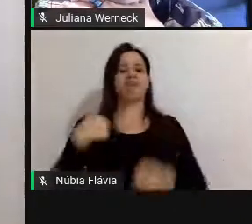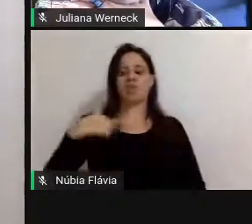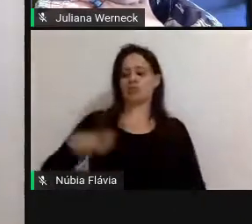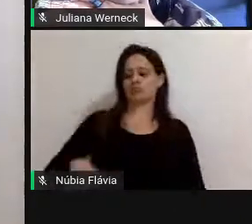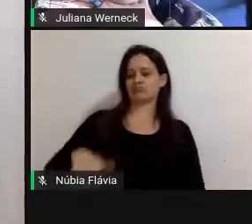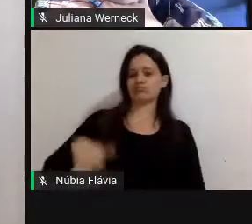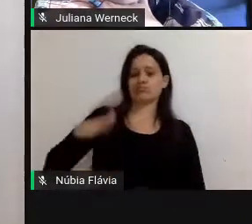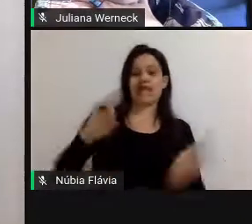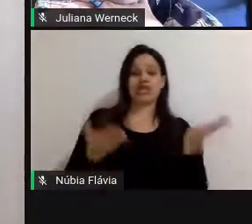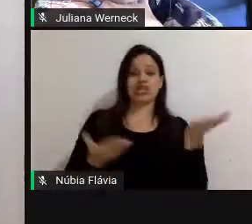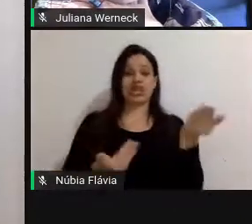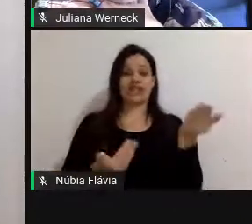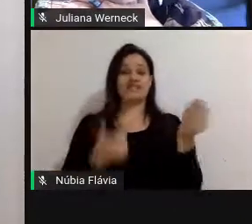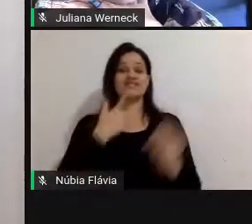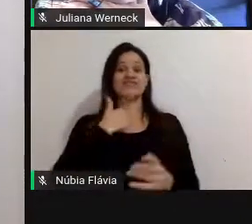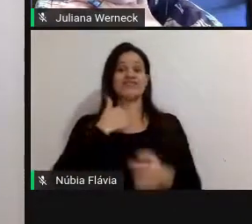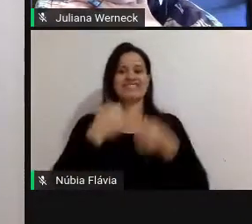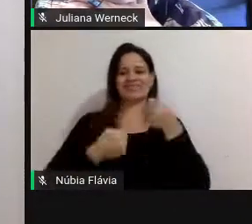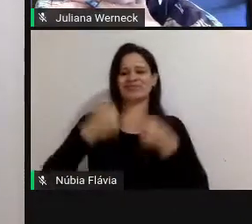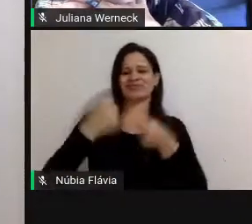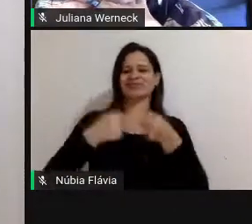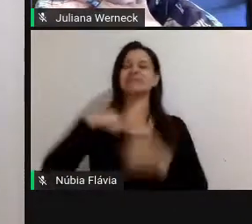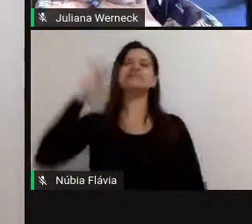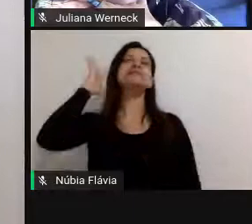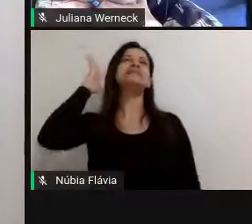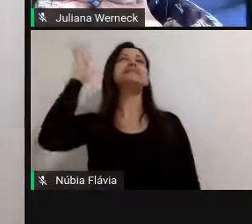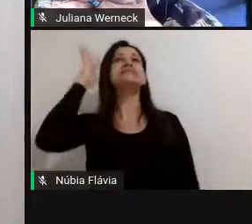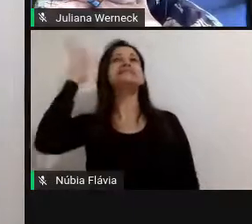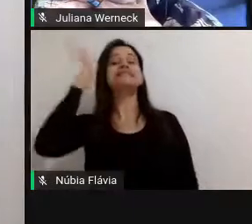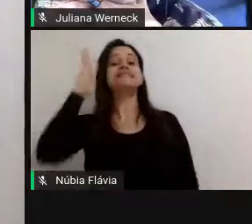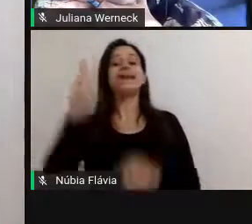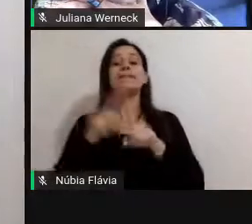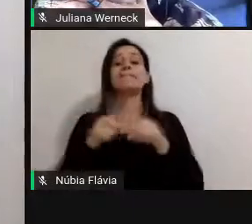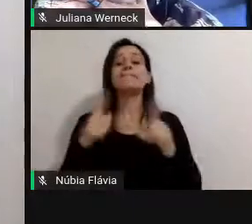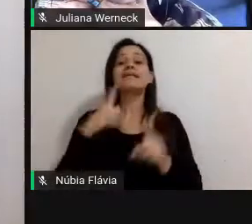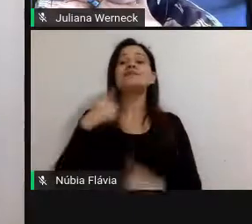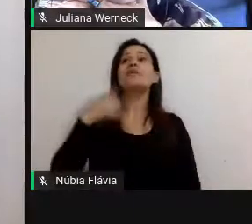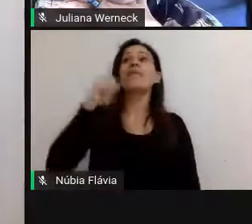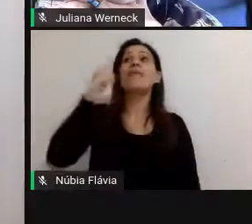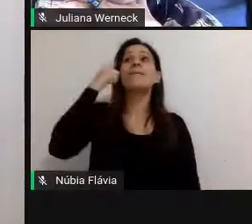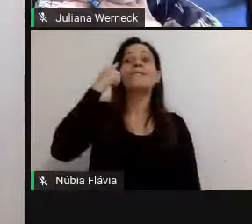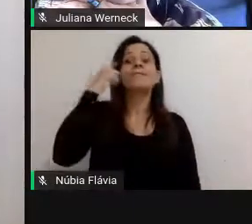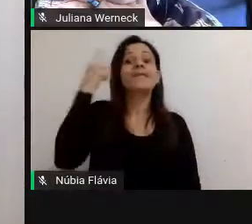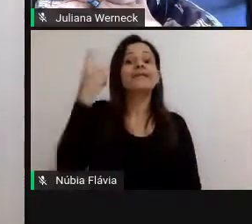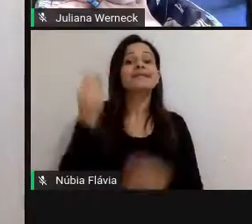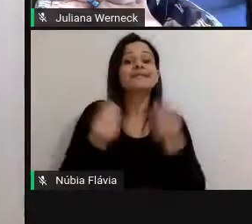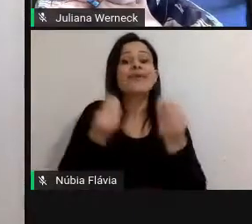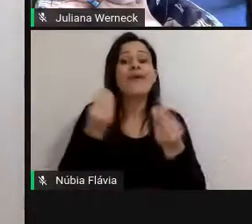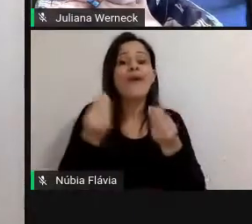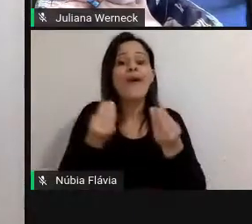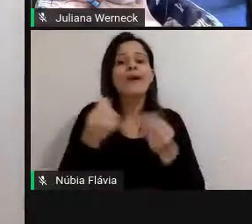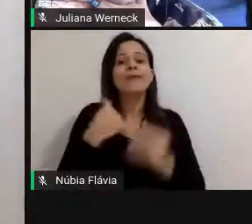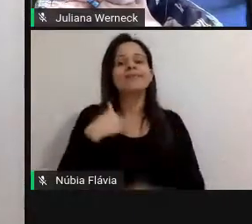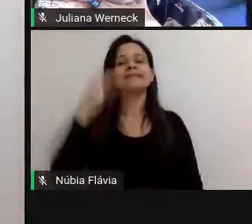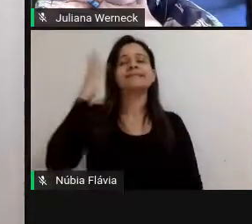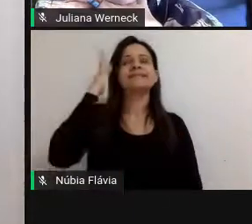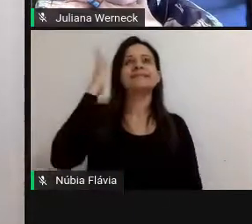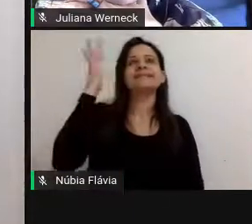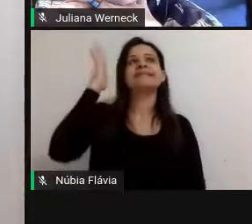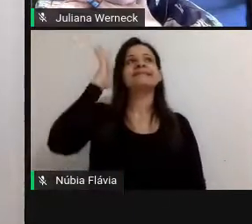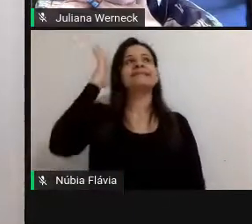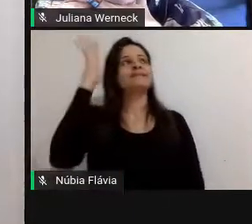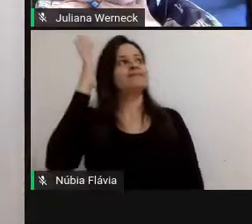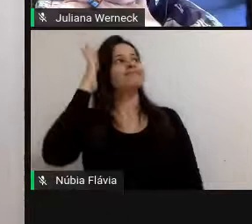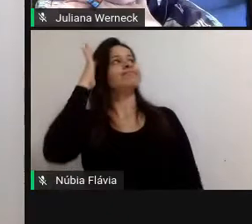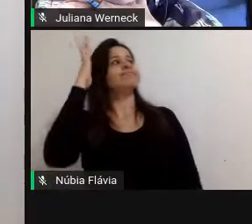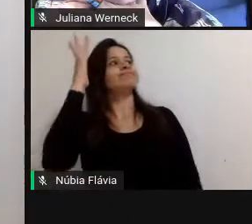adolescência era um sonho, era uma coisa que eu imaginava, mas eu não tinha ideia de como eu ia fazer isso. Então, ficava só lá na minha imaginação. Eu nunca